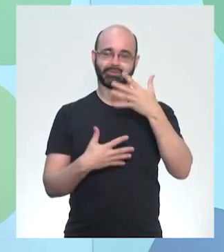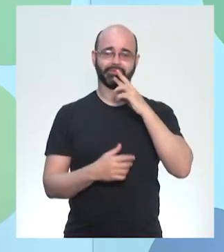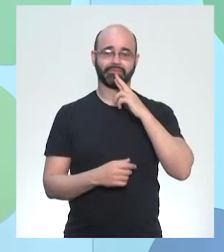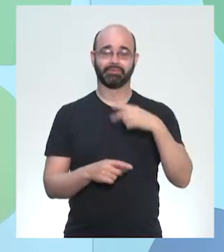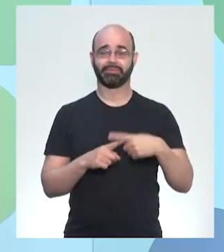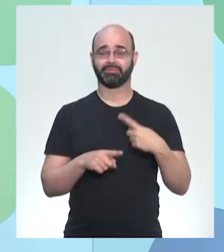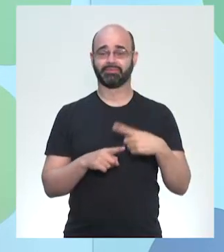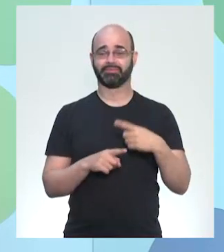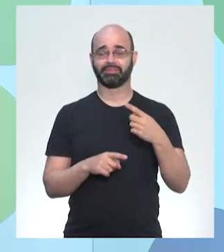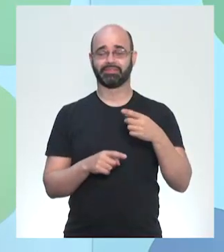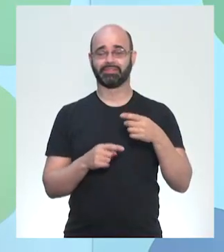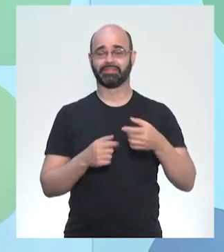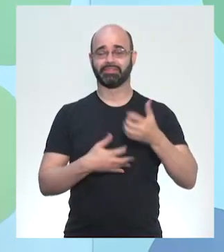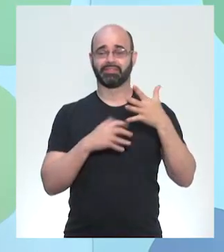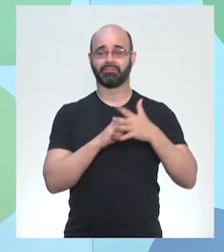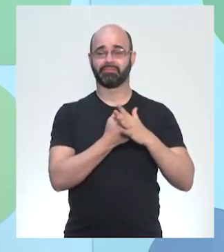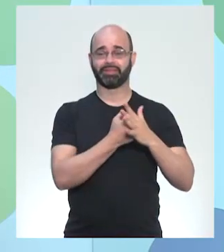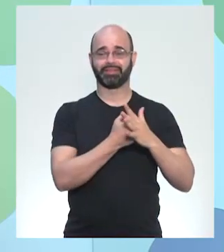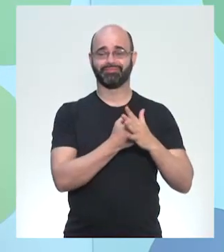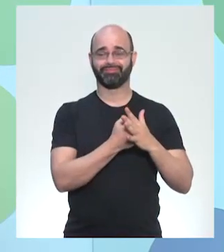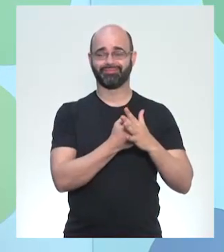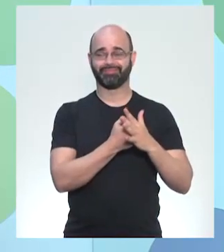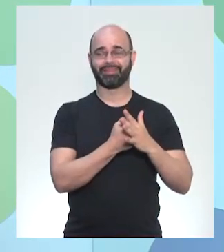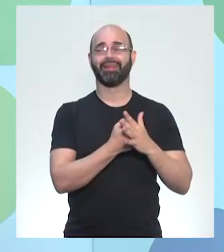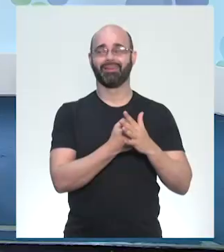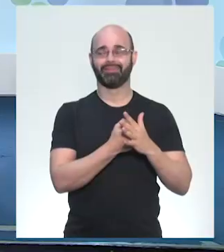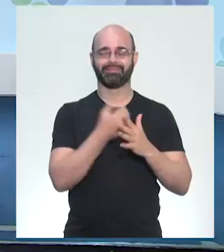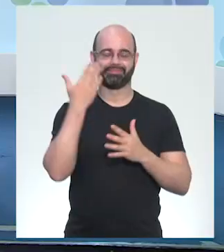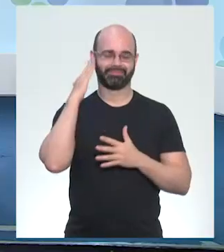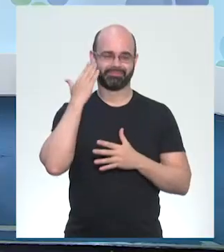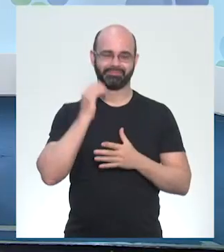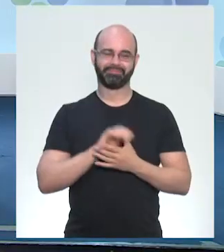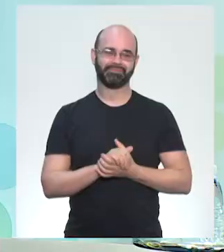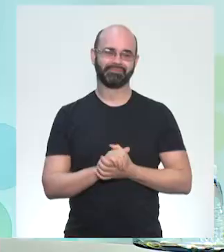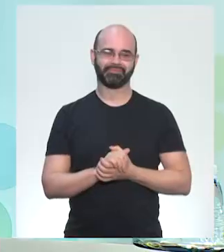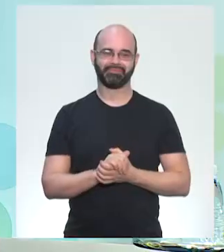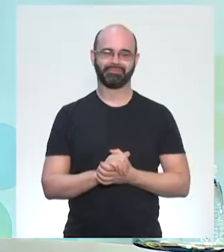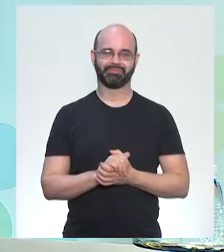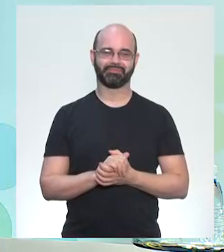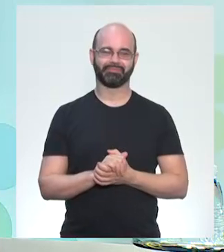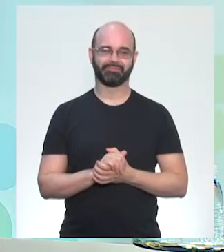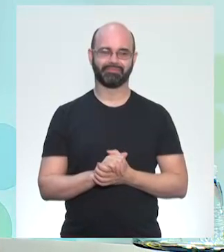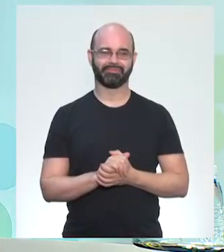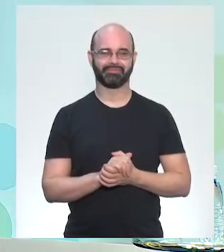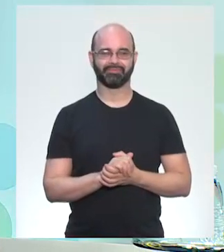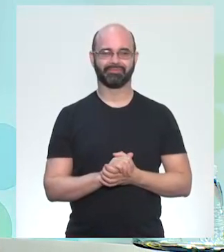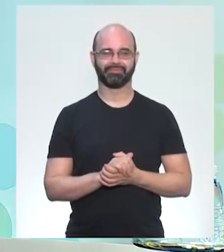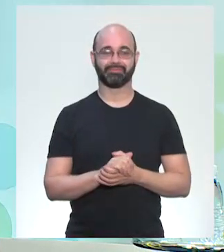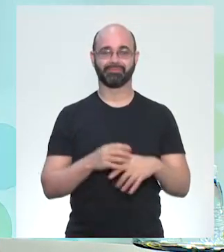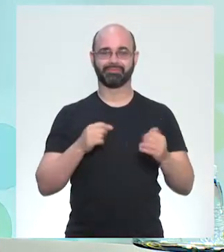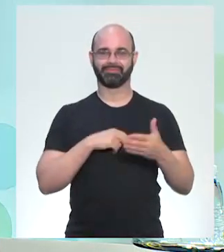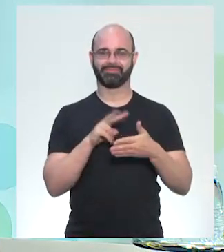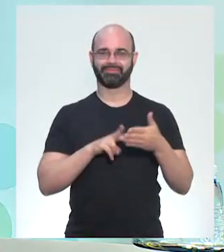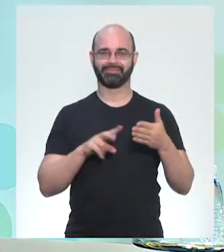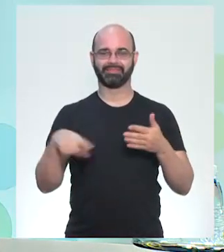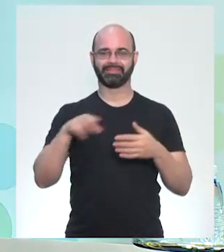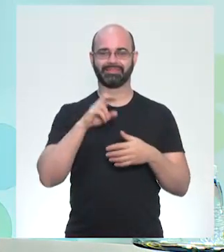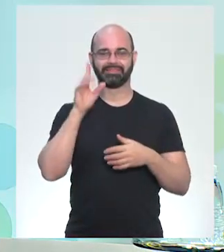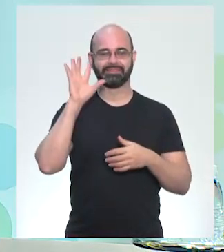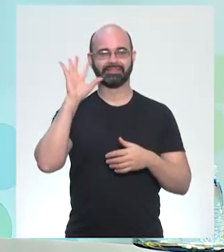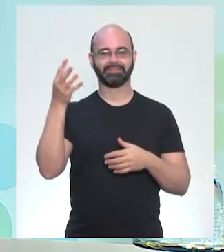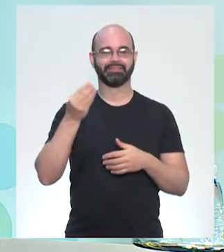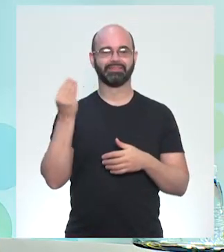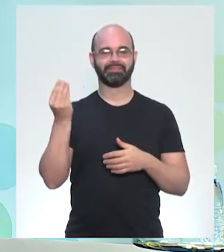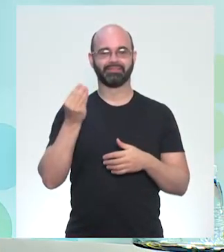estava bloqueado. Valeu. Beleza, vamos para o próximo, Vamos? Osmar, então? Eu vou ler aqui e vamos ver como que vocês vão resolver a próxima.